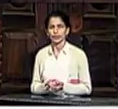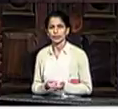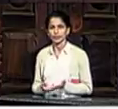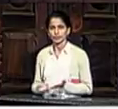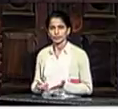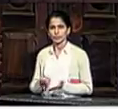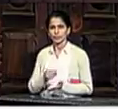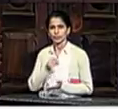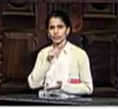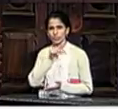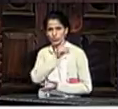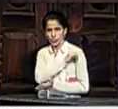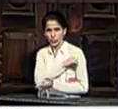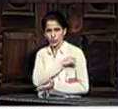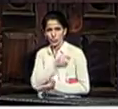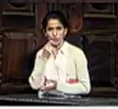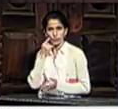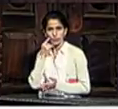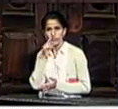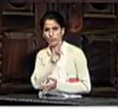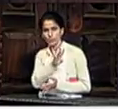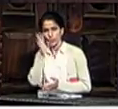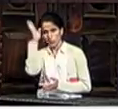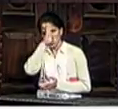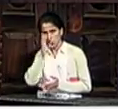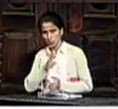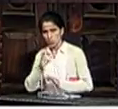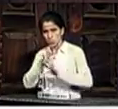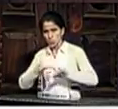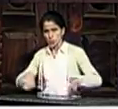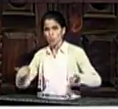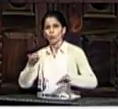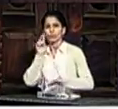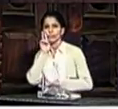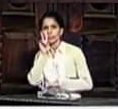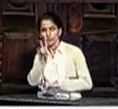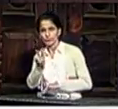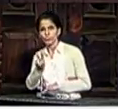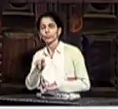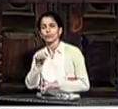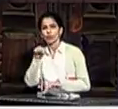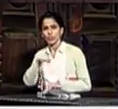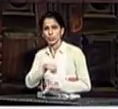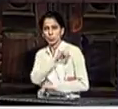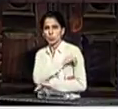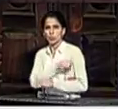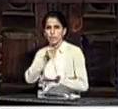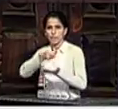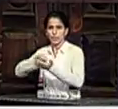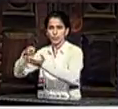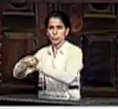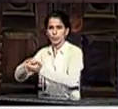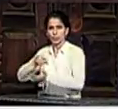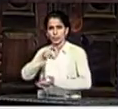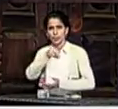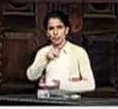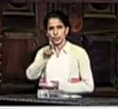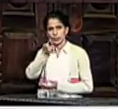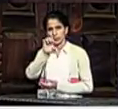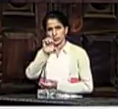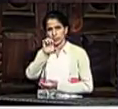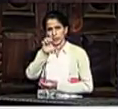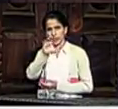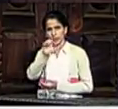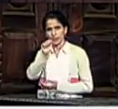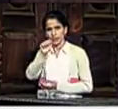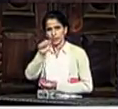para o Brasil na questão do pagamento dos precatórios. Numa